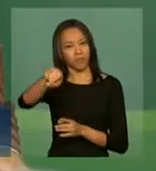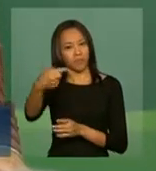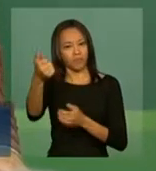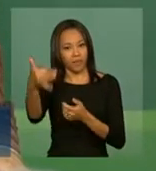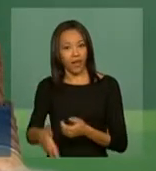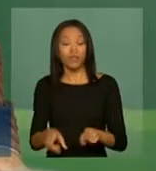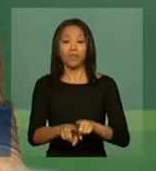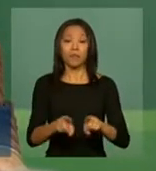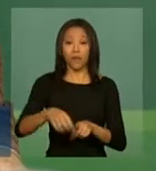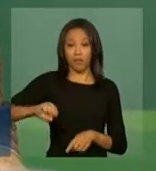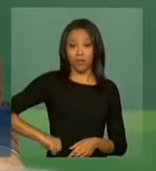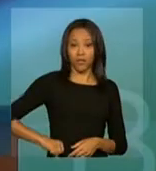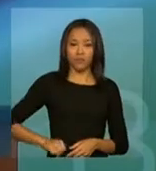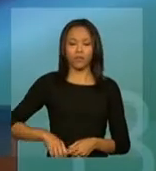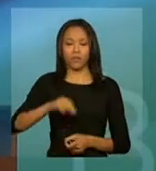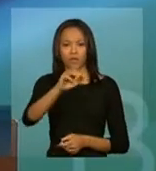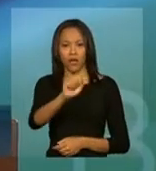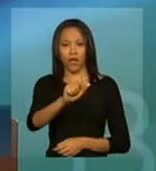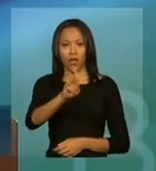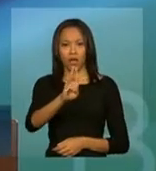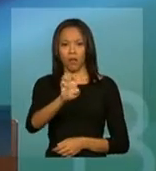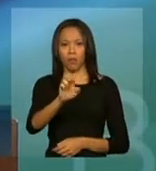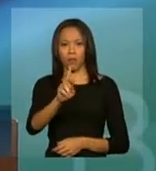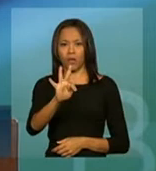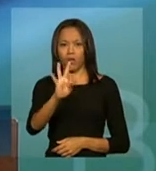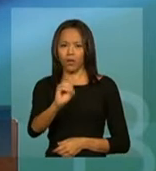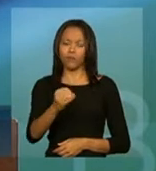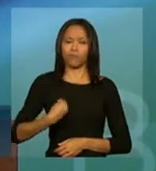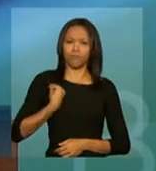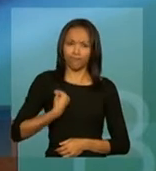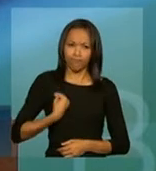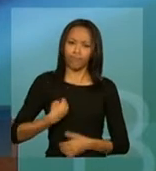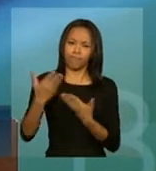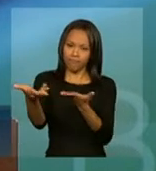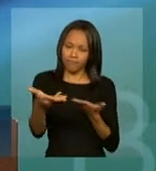Saudar o embaixador Luiz Alberto Figueiredo, agradecer a sua presença.